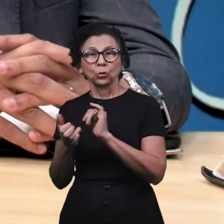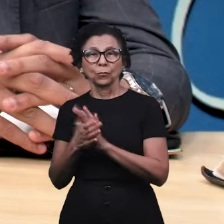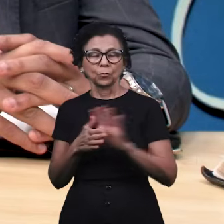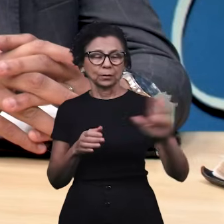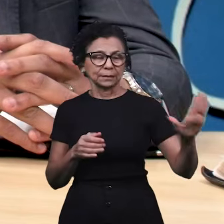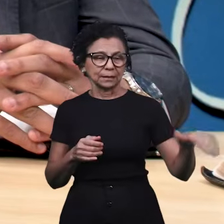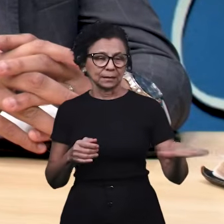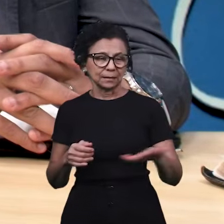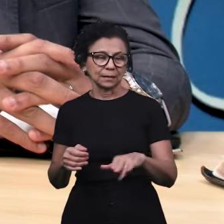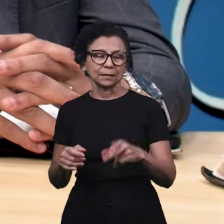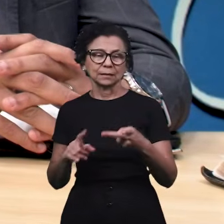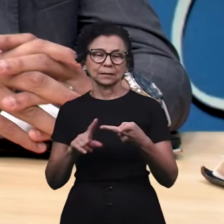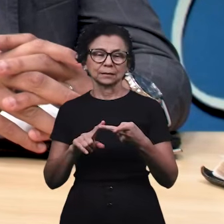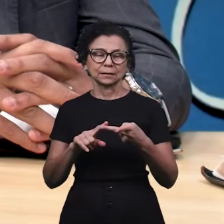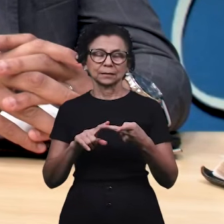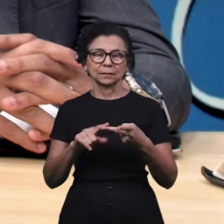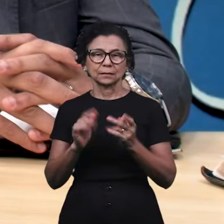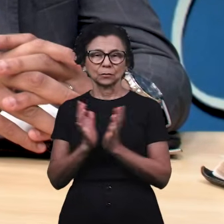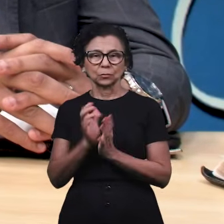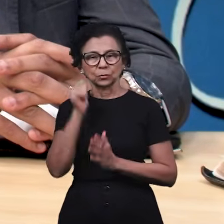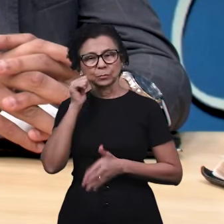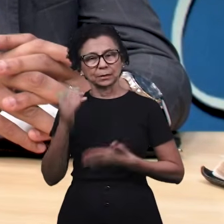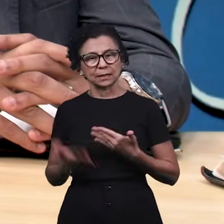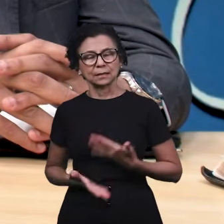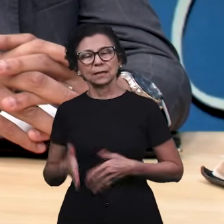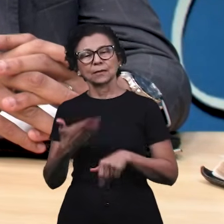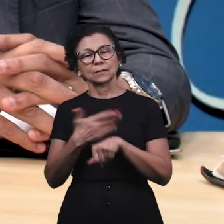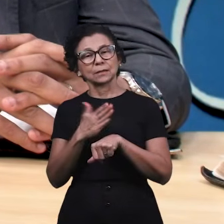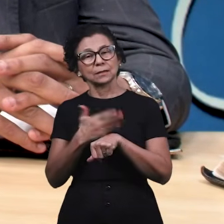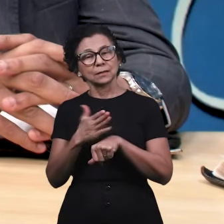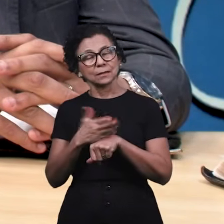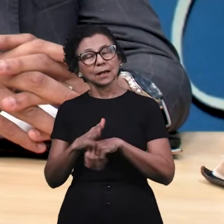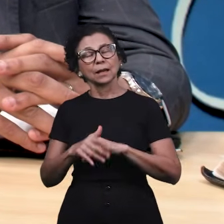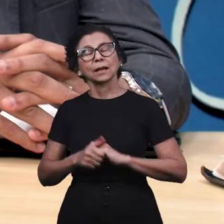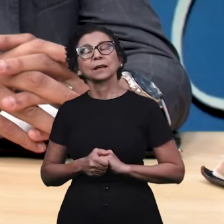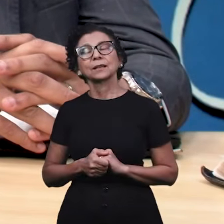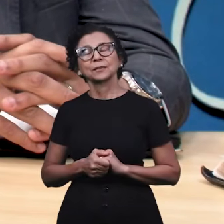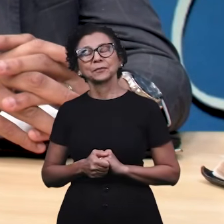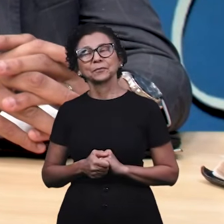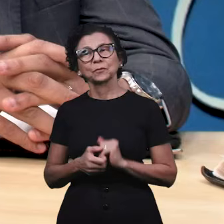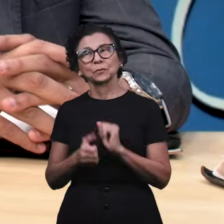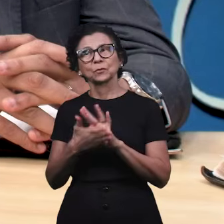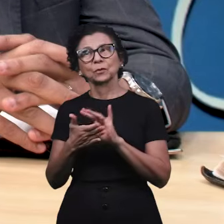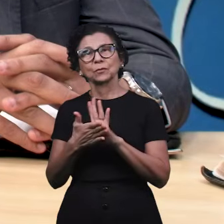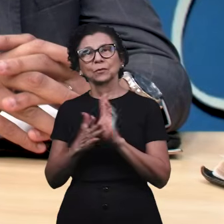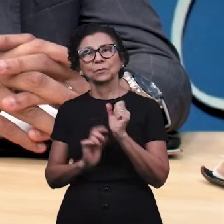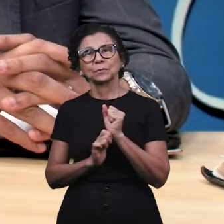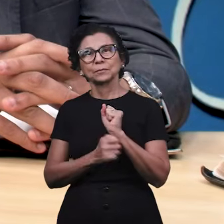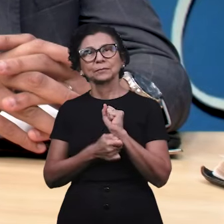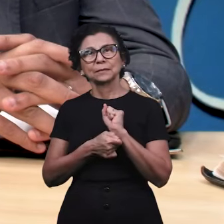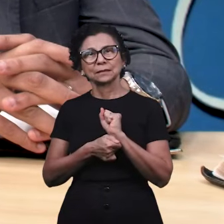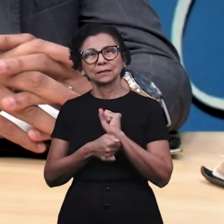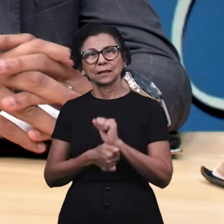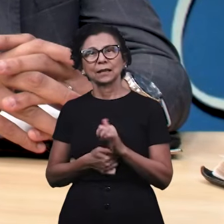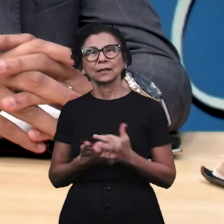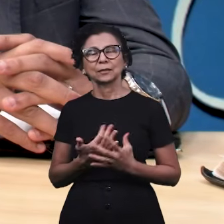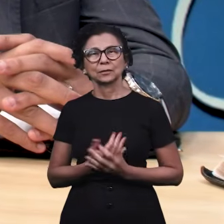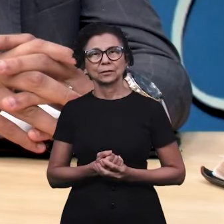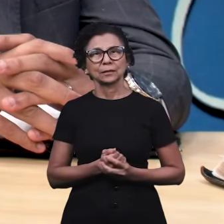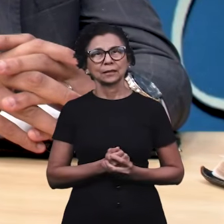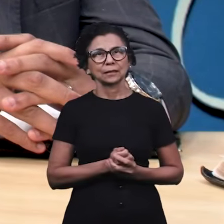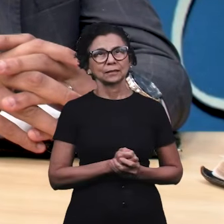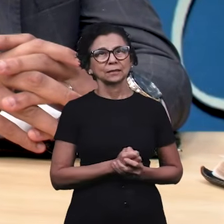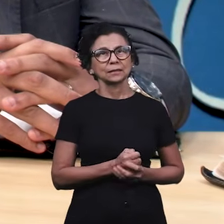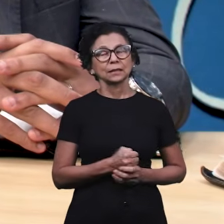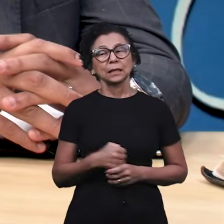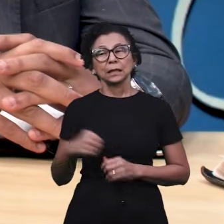grupo das servas que ensaiam. E a gente precisa ter um bom exemplo para